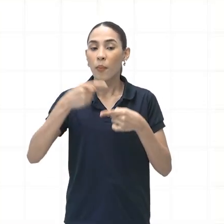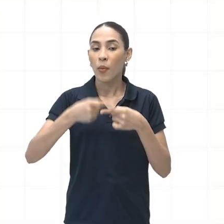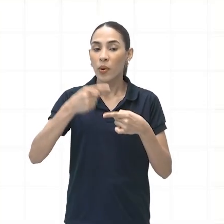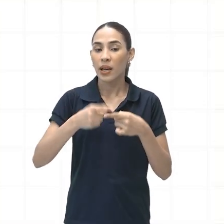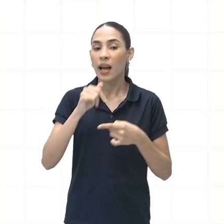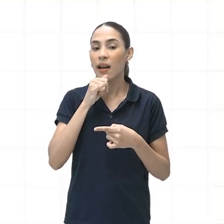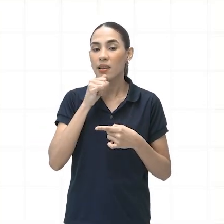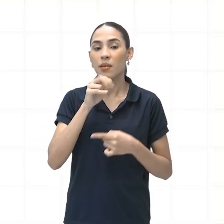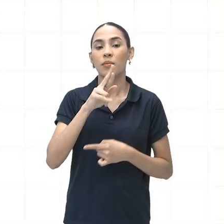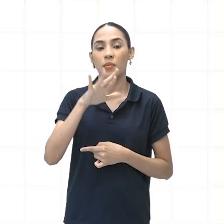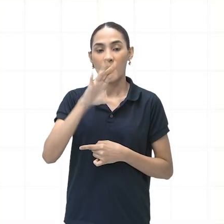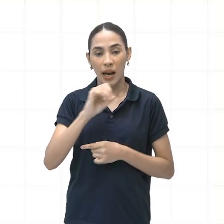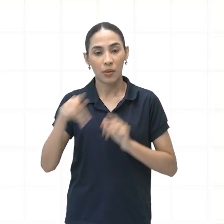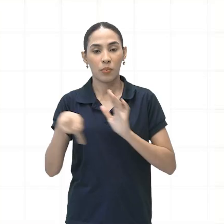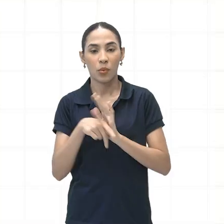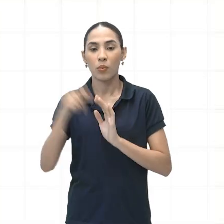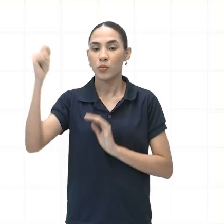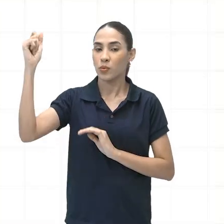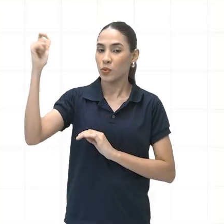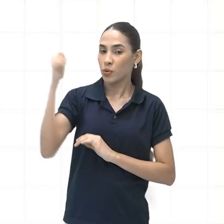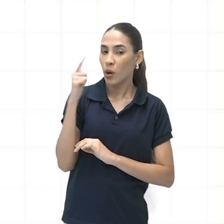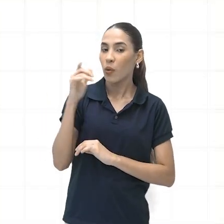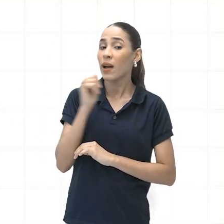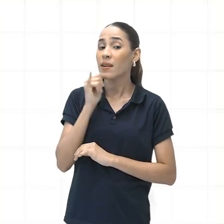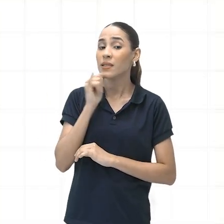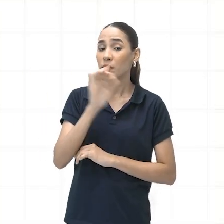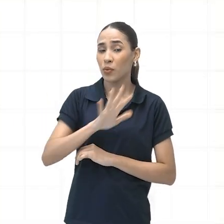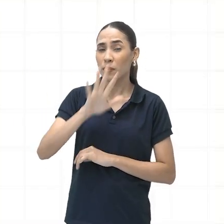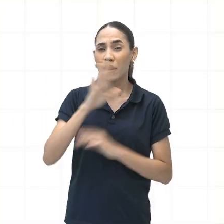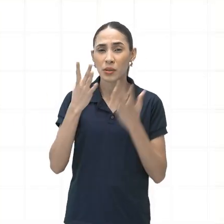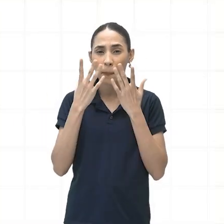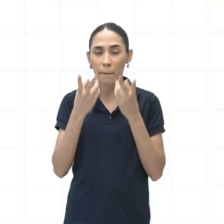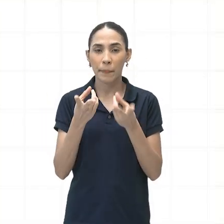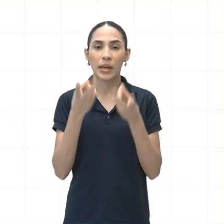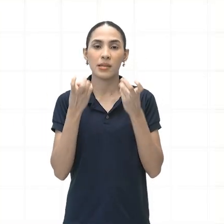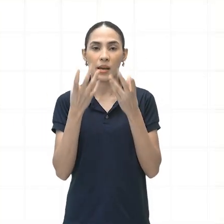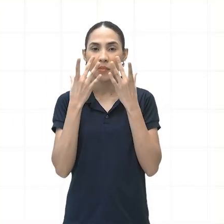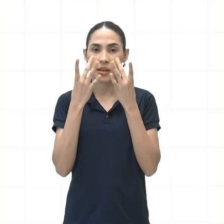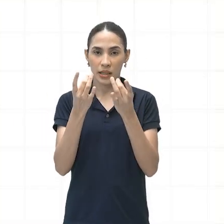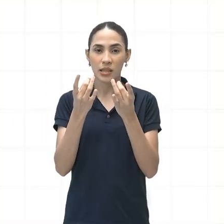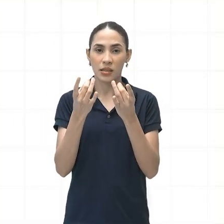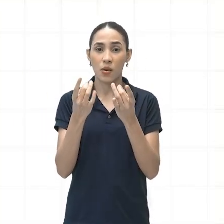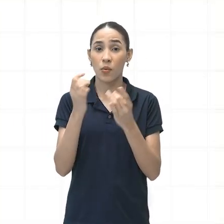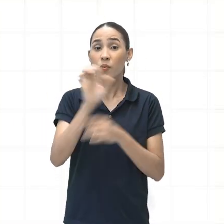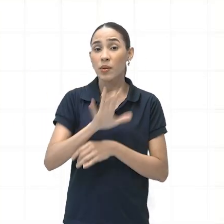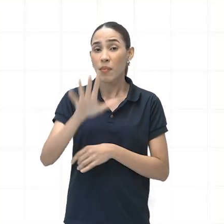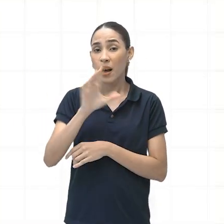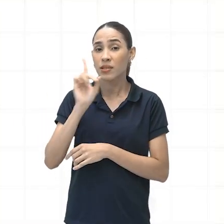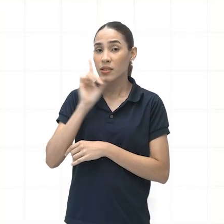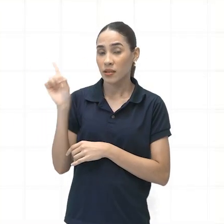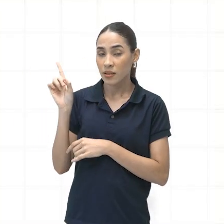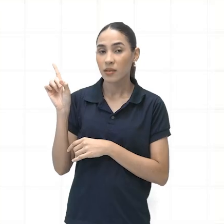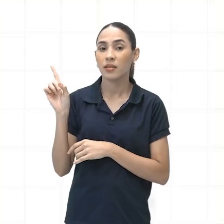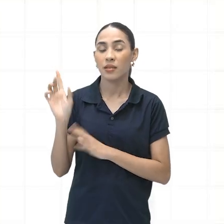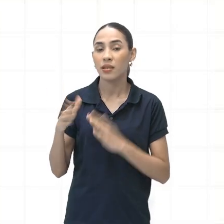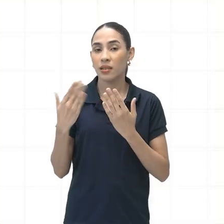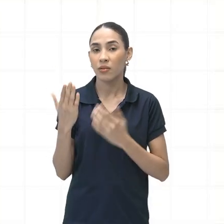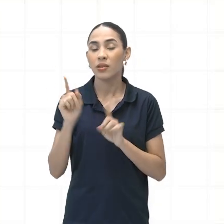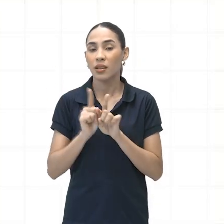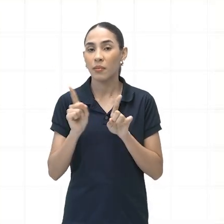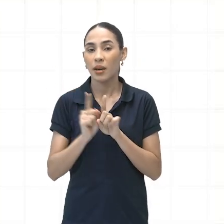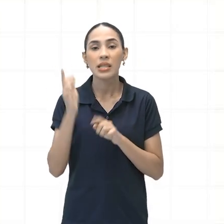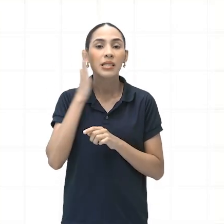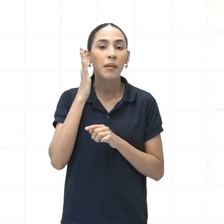dos raios solares, né, vindo aqui nessa direção, ele também sabia que